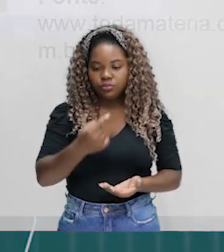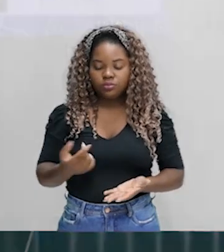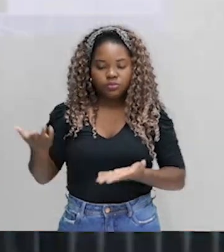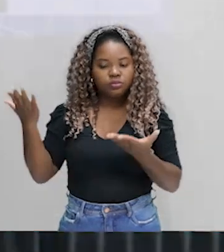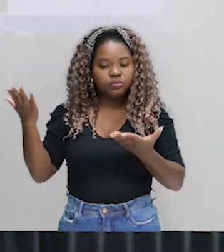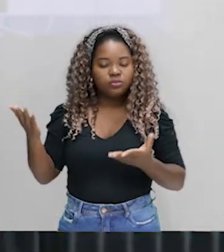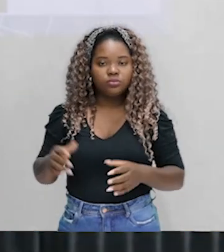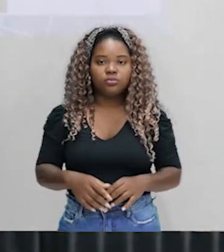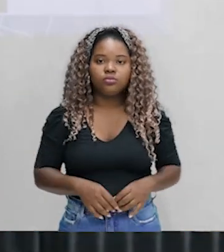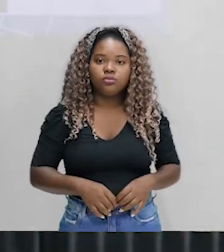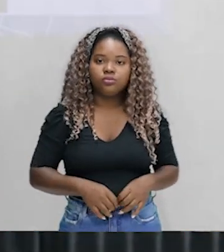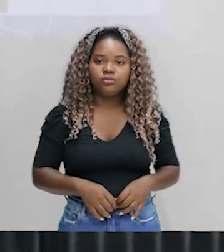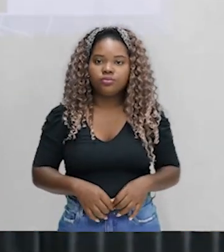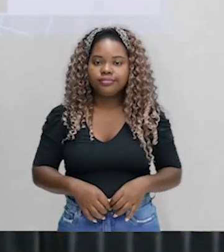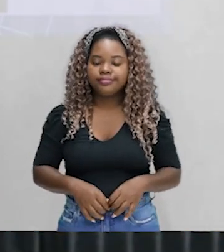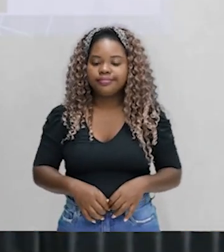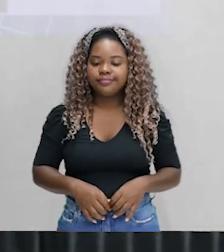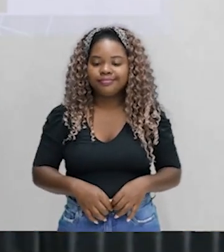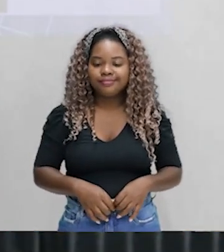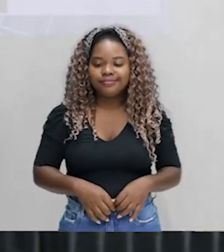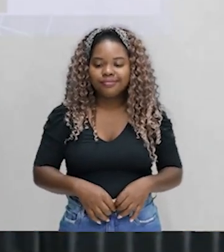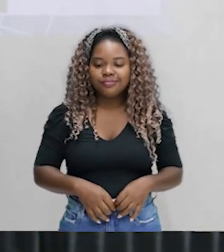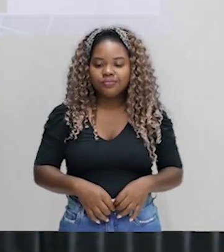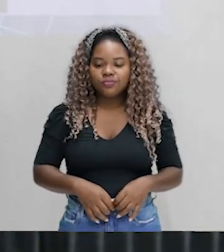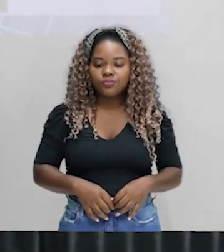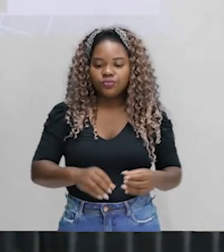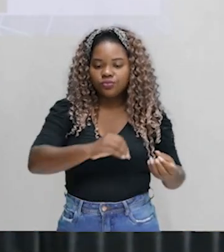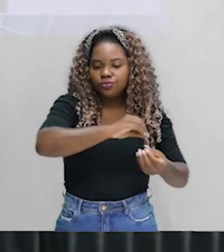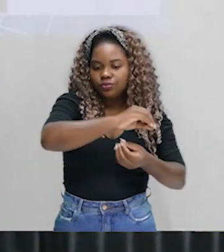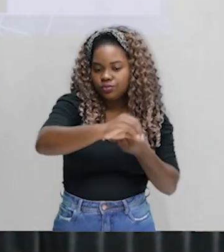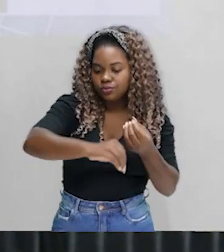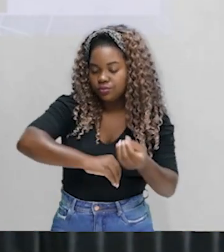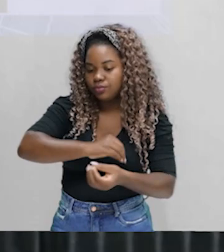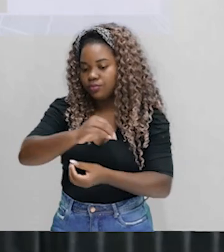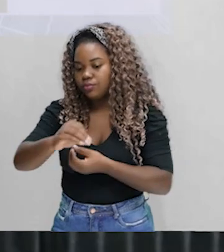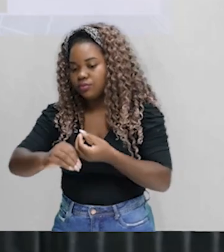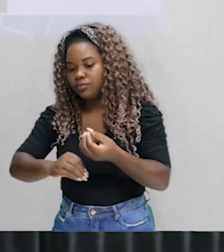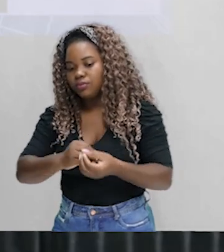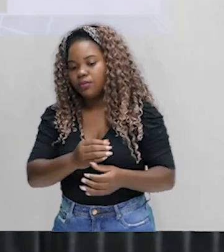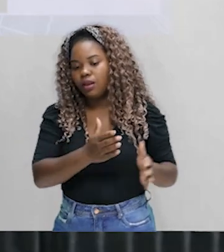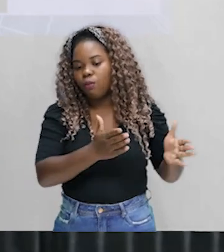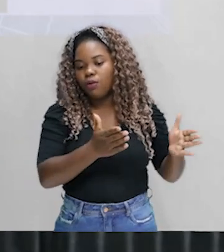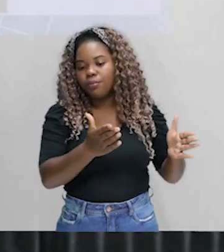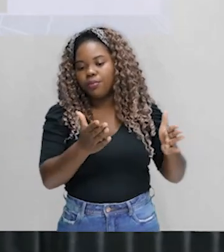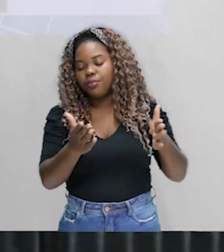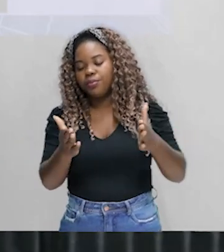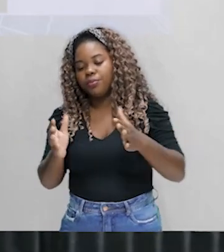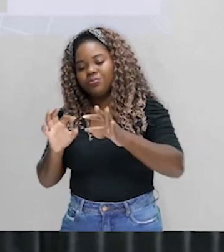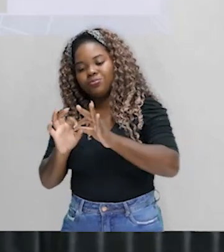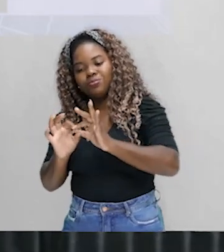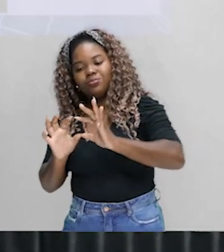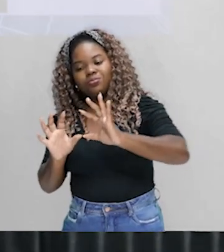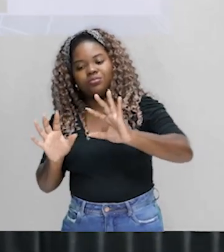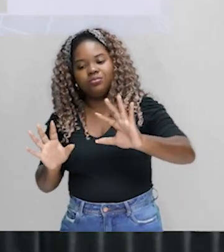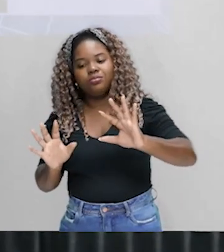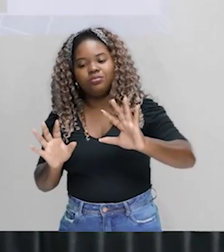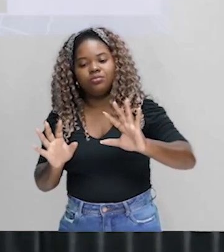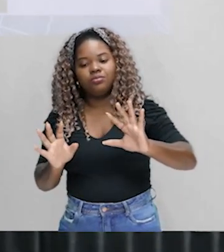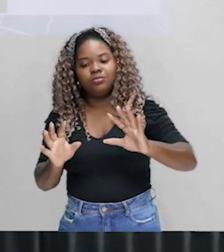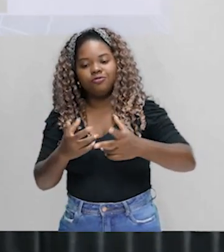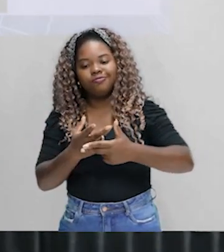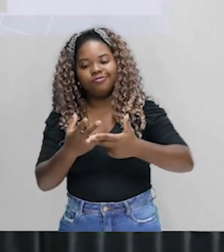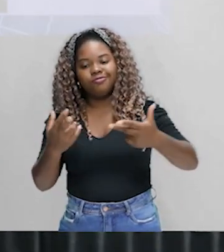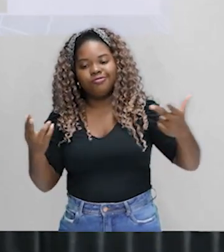hidrogênio, formou o gás hélio. Então, por fusão nuclear, o hélio é formado e nesse processo ocorre uma liberação muito grande